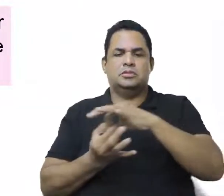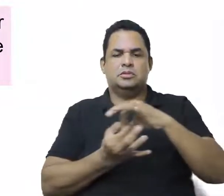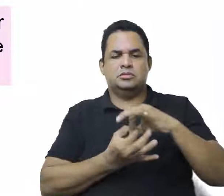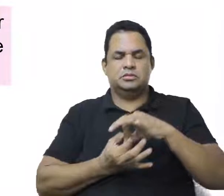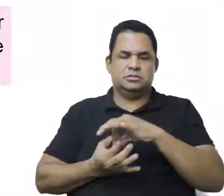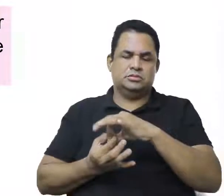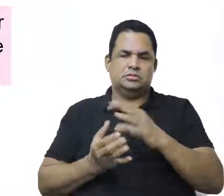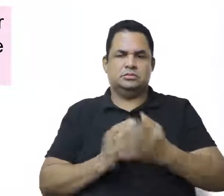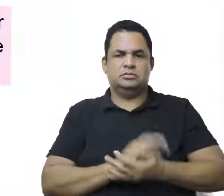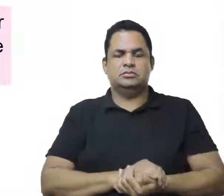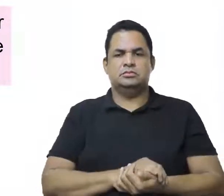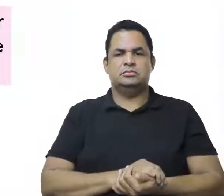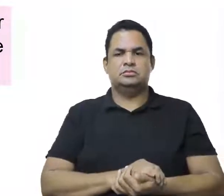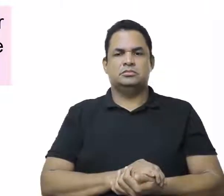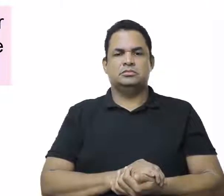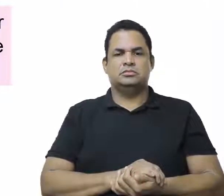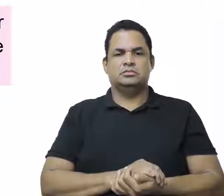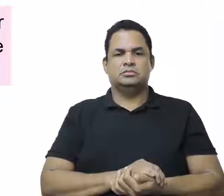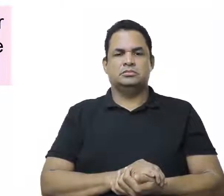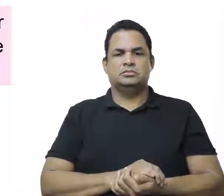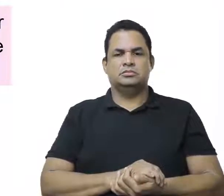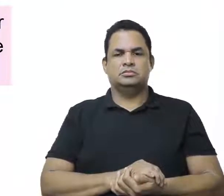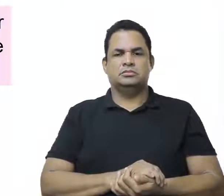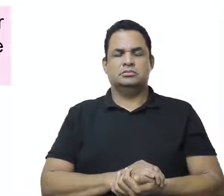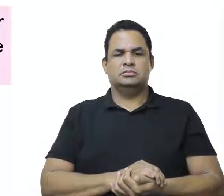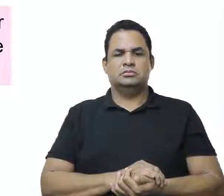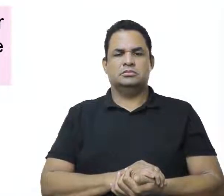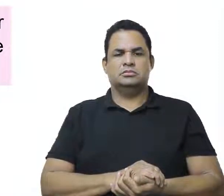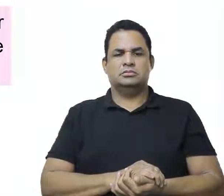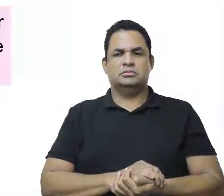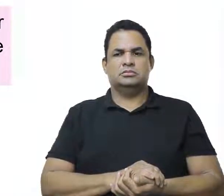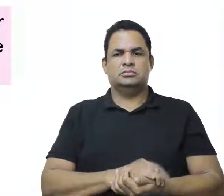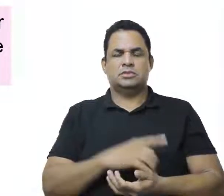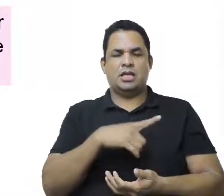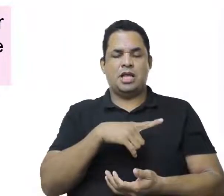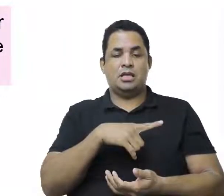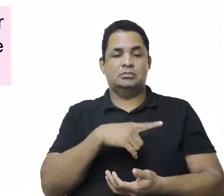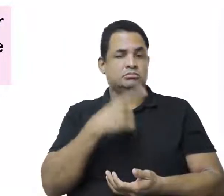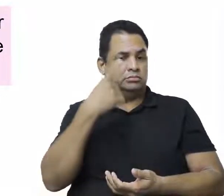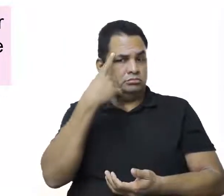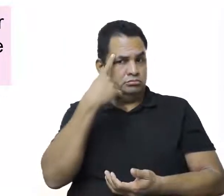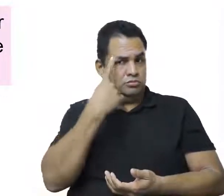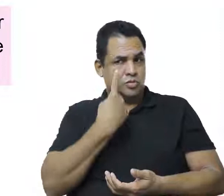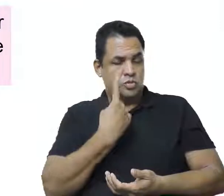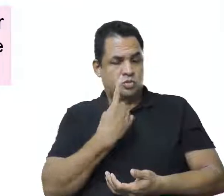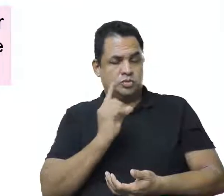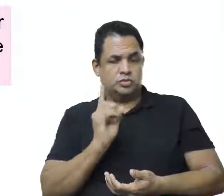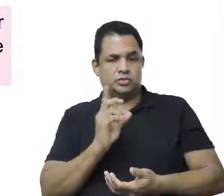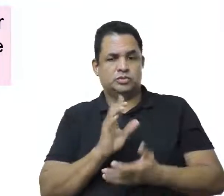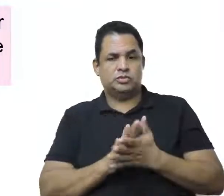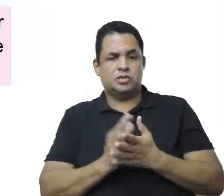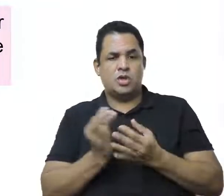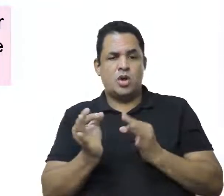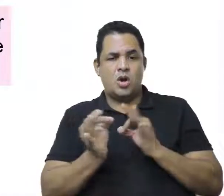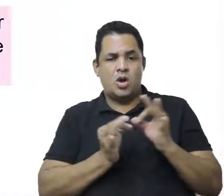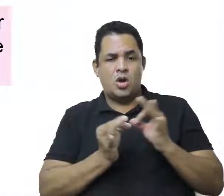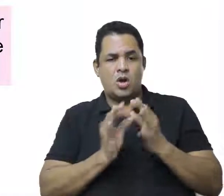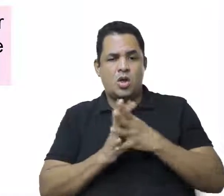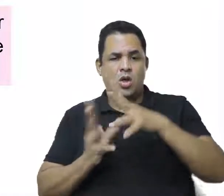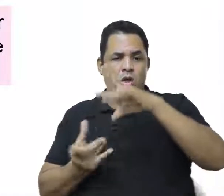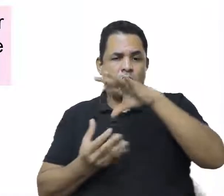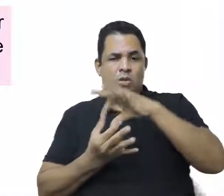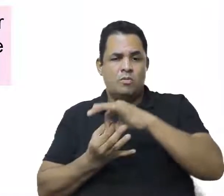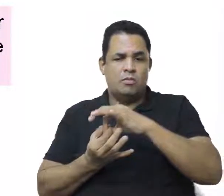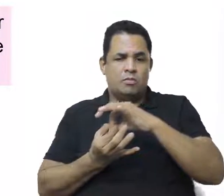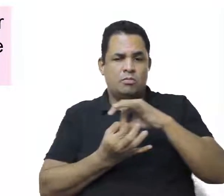essa globalização, tá? E aí existe um pensamento único que procura estabelecer a